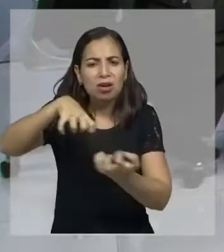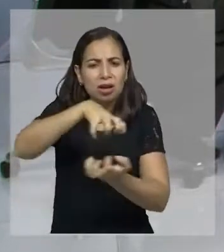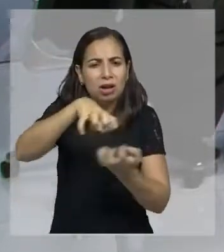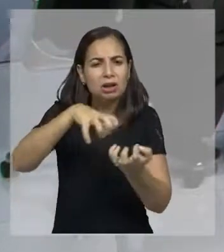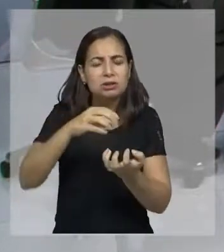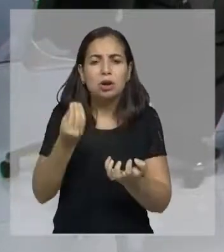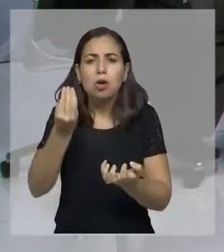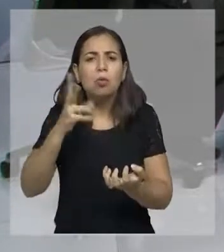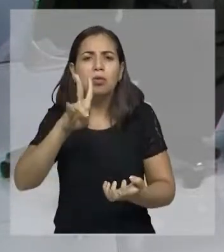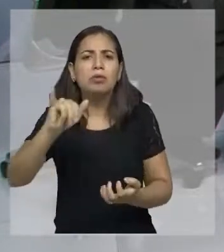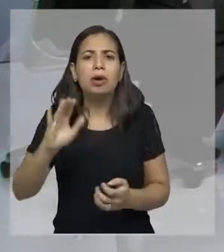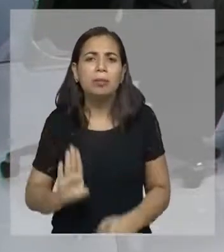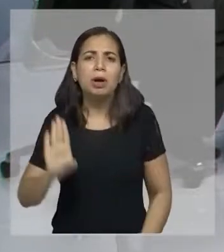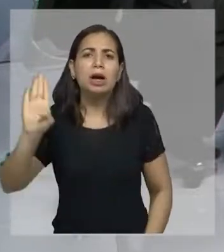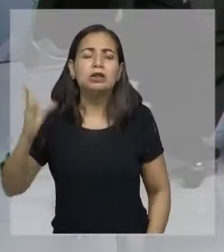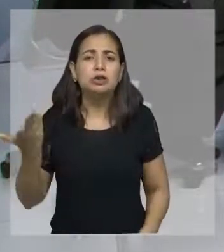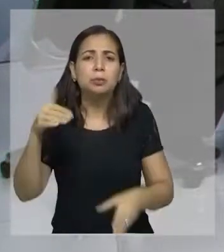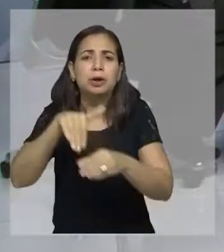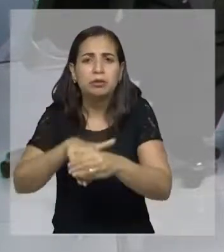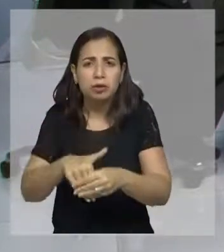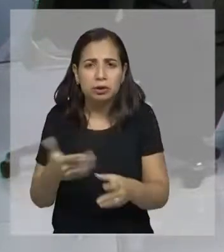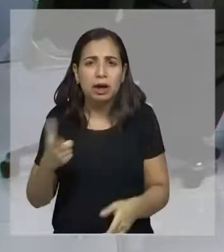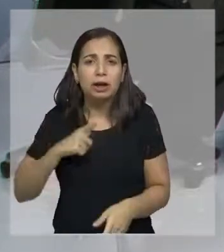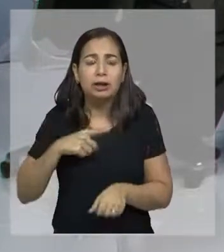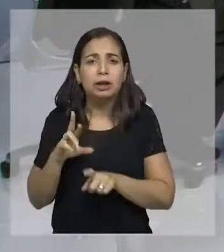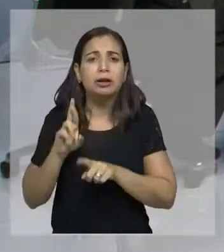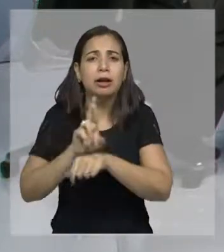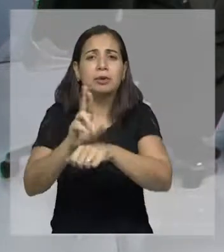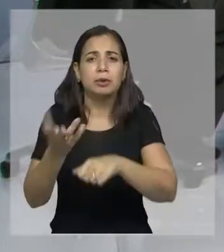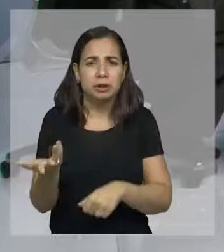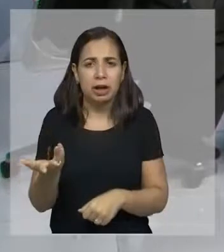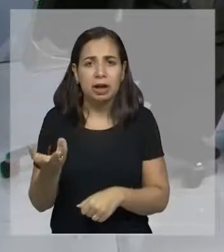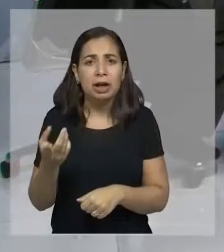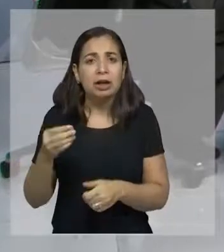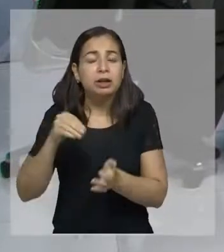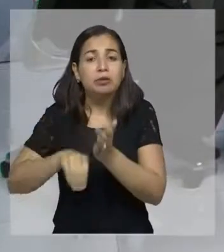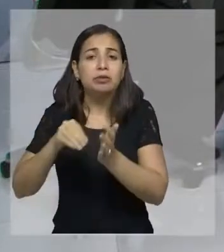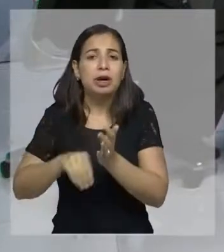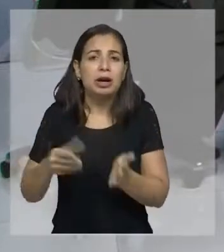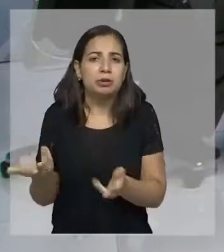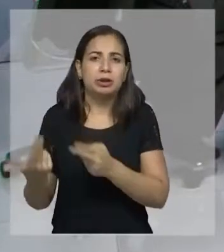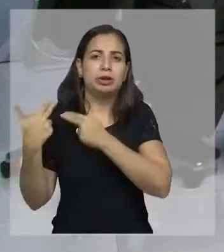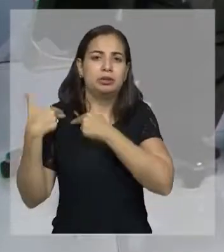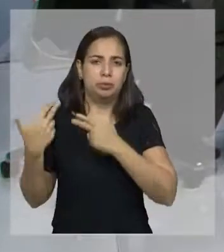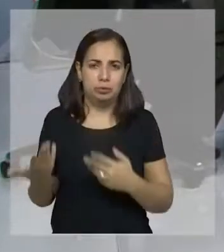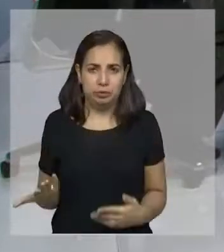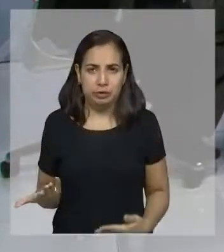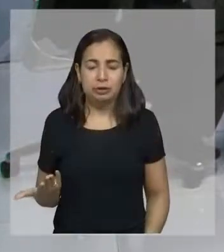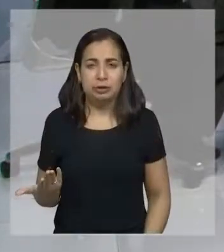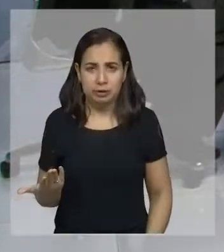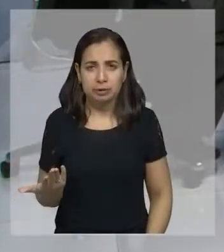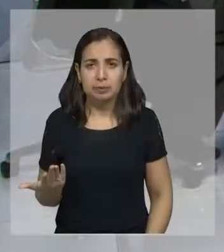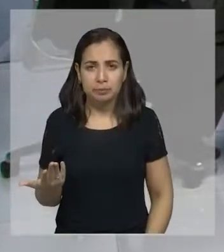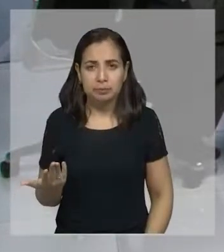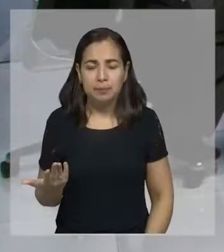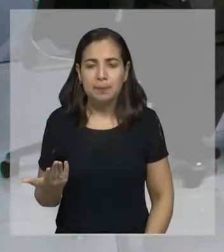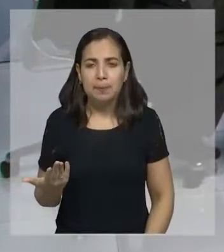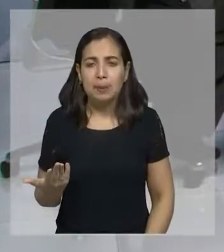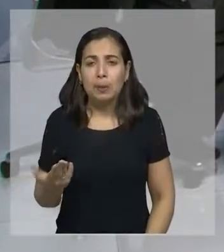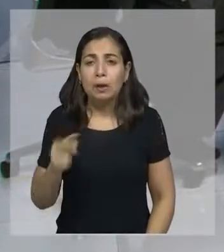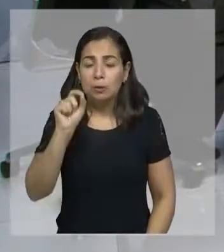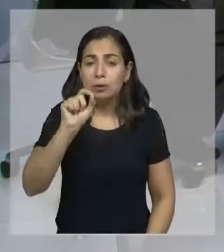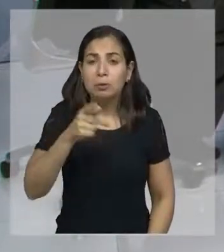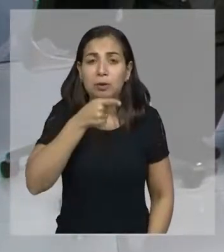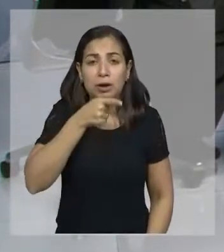então o parlamento se torna irresponsável. O Weber, pouco antes de morrer, quando se discutia a Constituição de Weimar, ele disse que o parlamento inglês era muito melhor